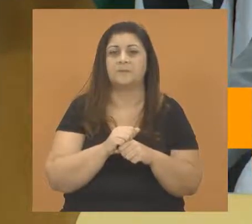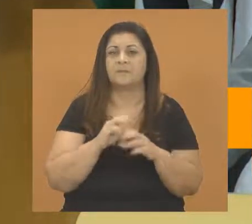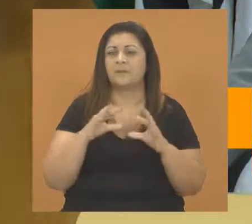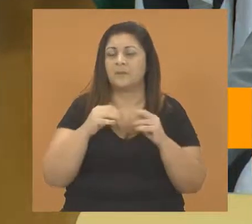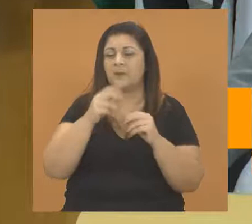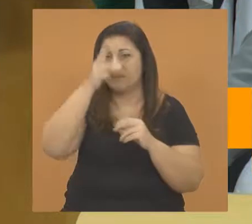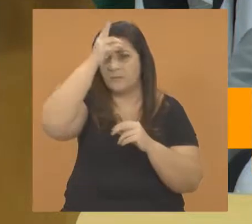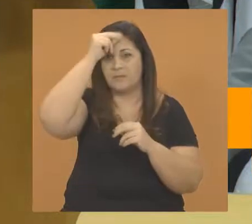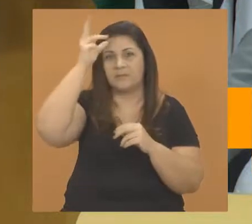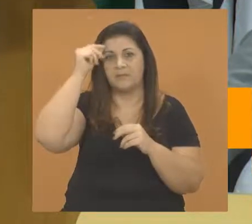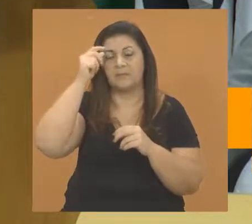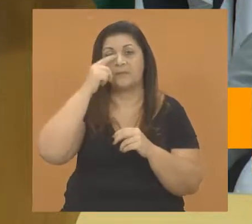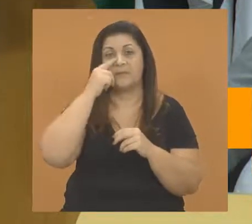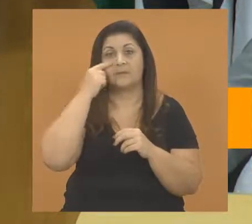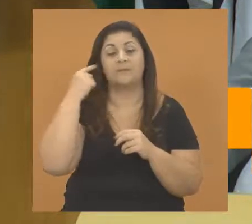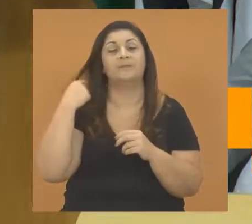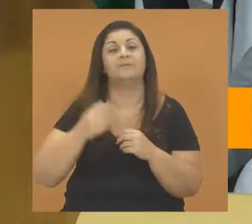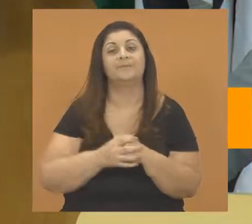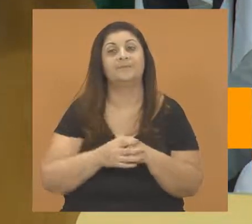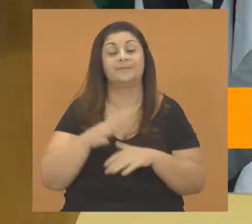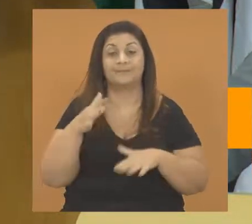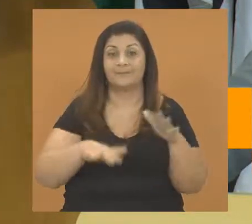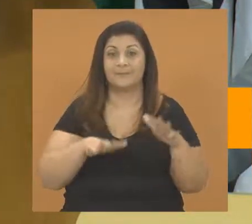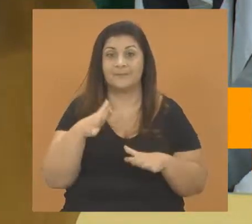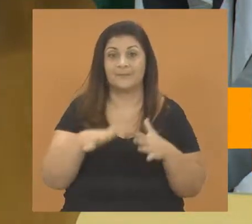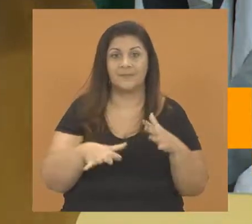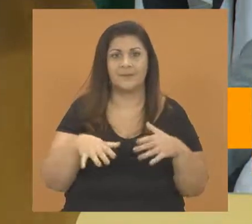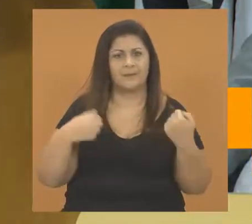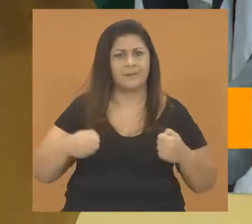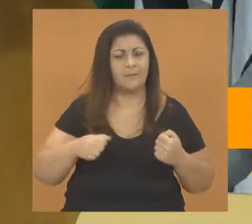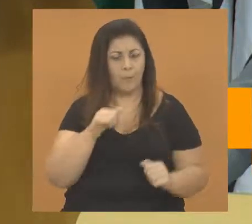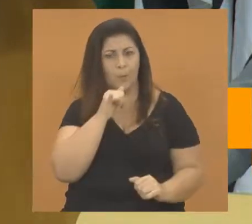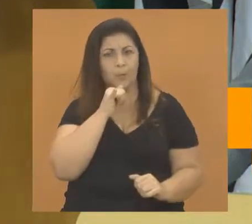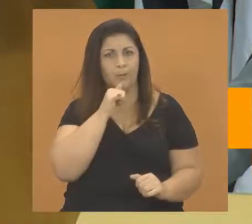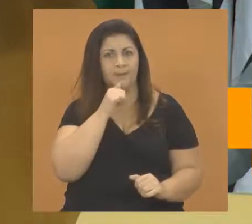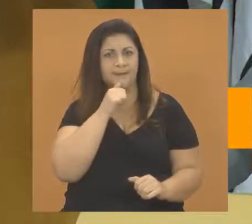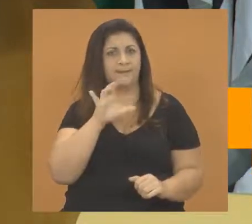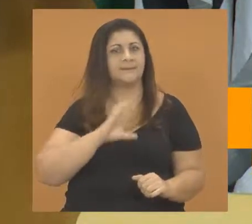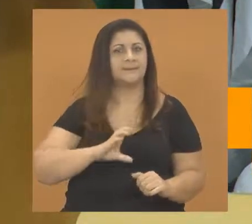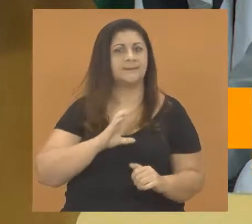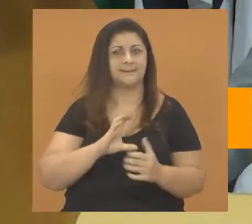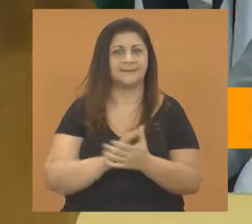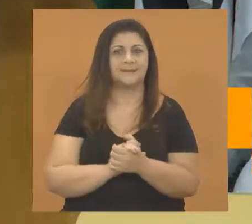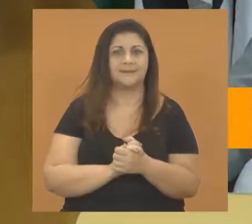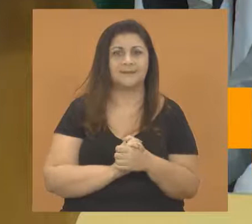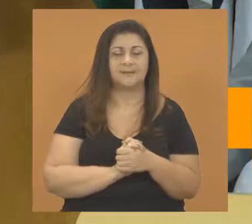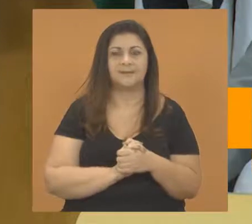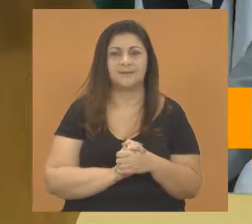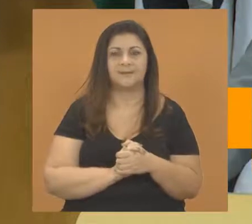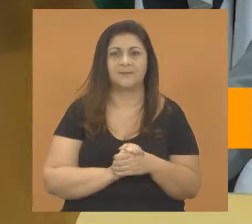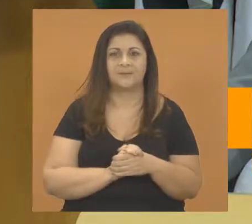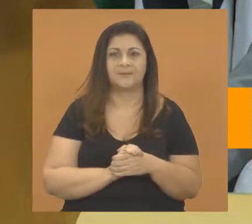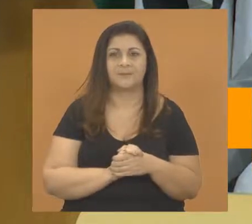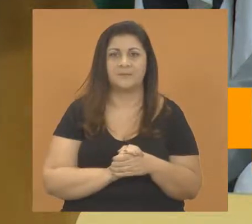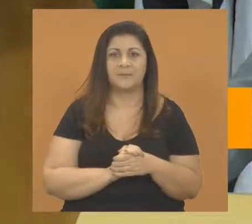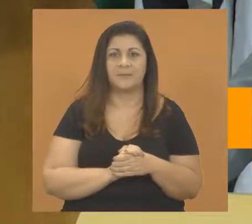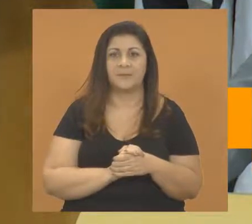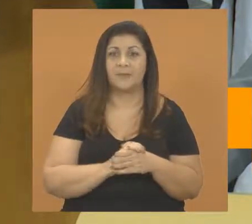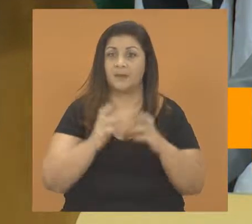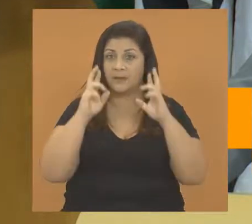que talvez fosse o momento da gente dá um grande exemplo a cidade de austeridade com o dinheiro